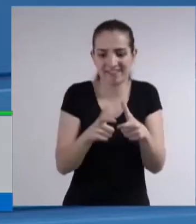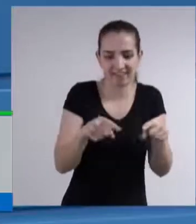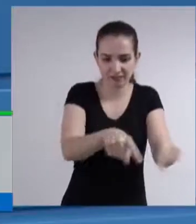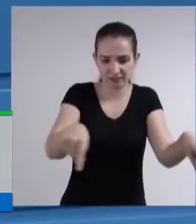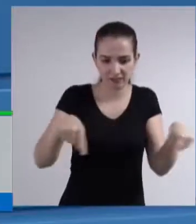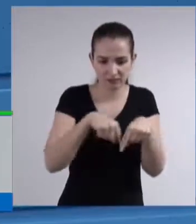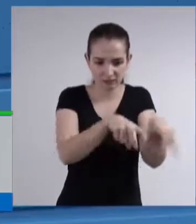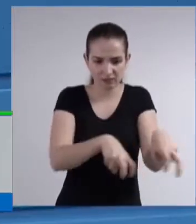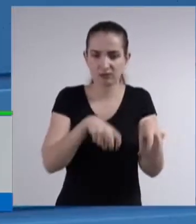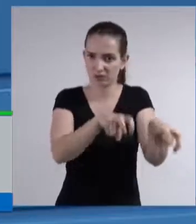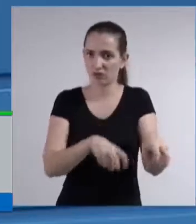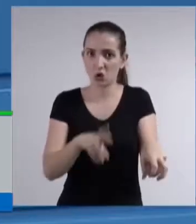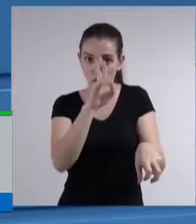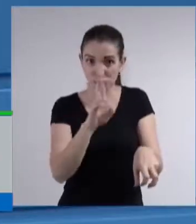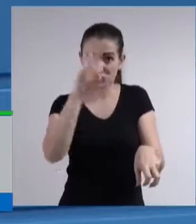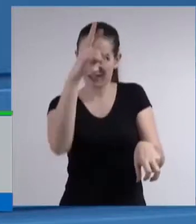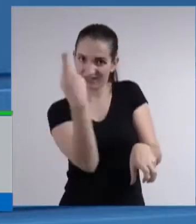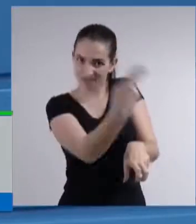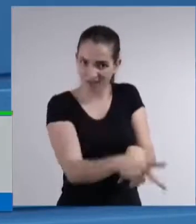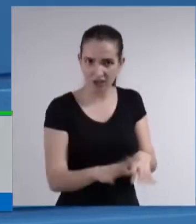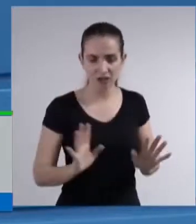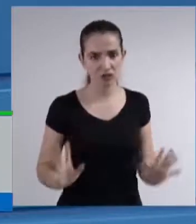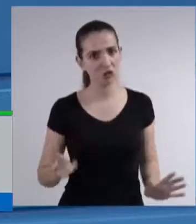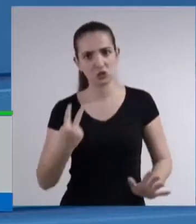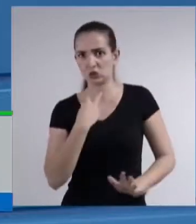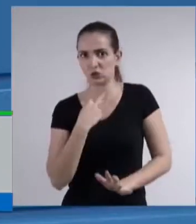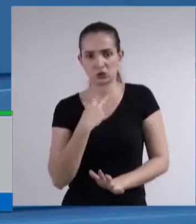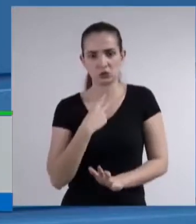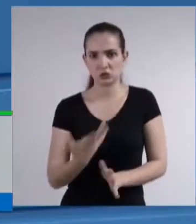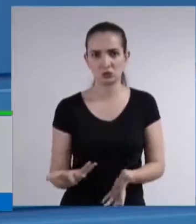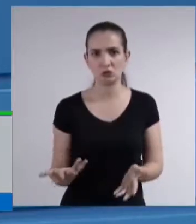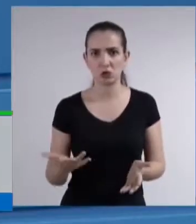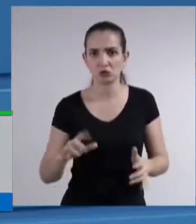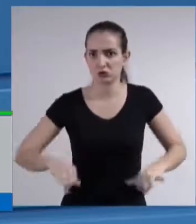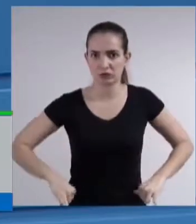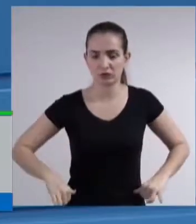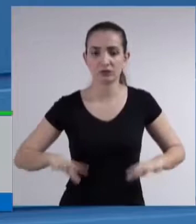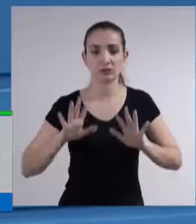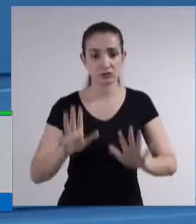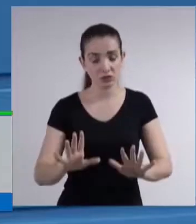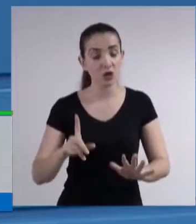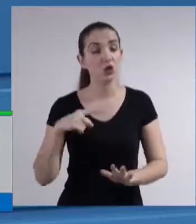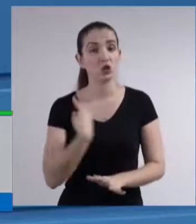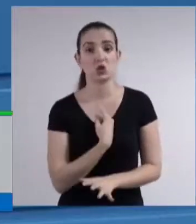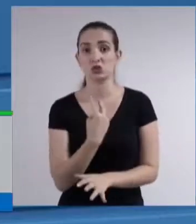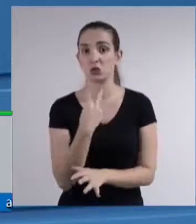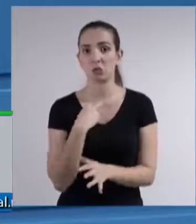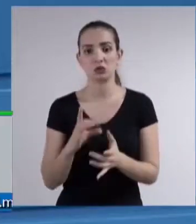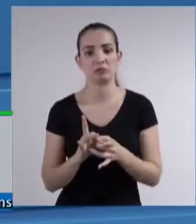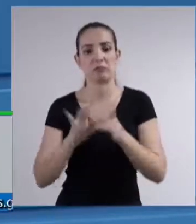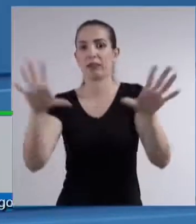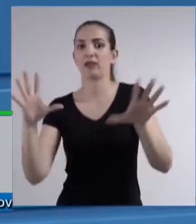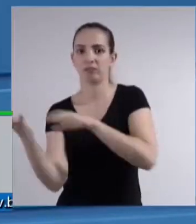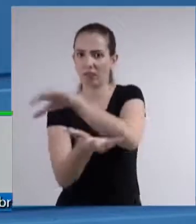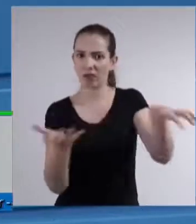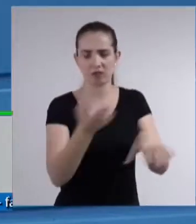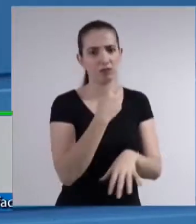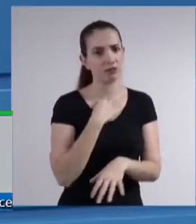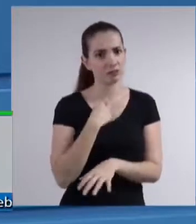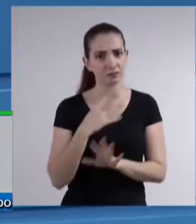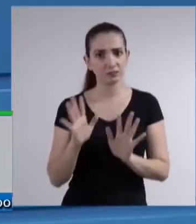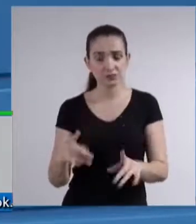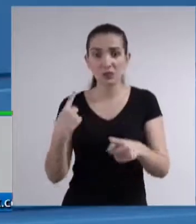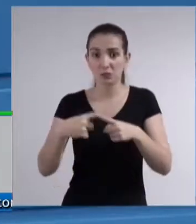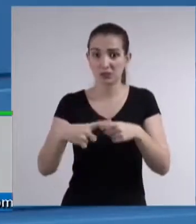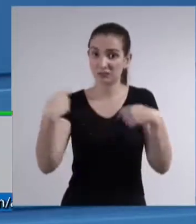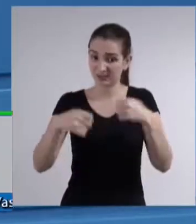essas propriedades, elas têm irregularidade, o Estado que toma providência. Agora, nós não podemos permitir o estado do caos. E o Estado e as forças